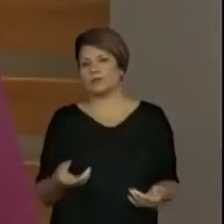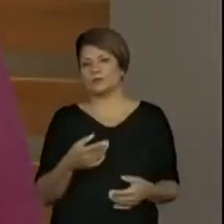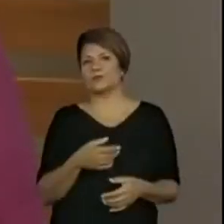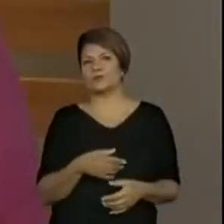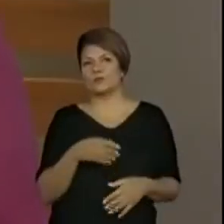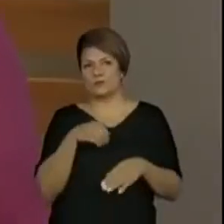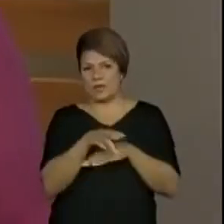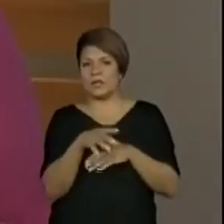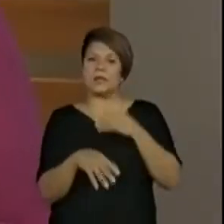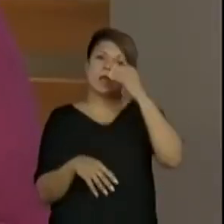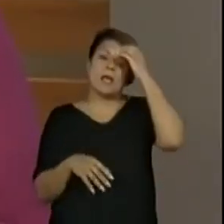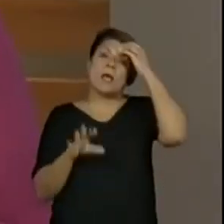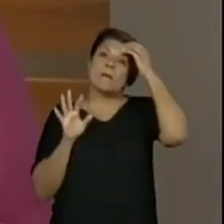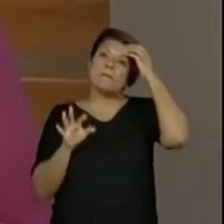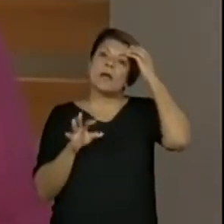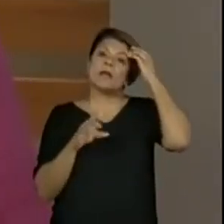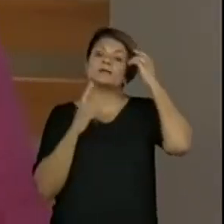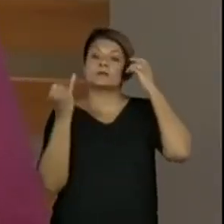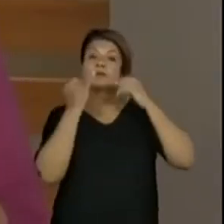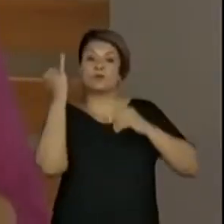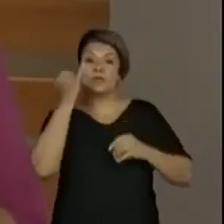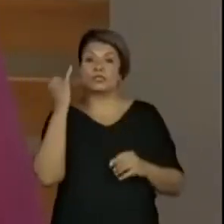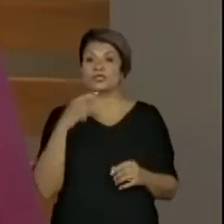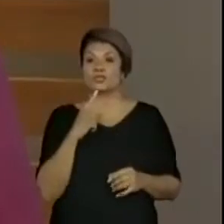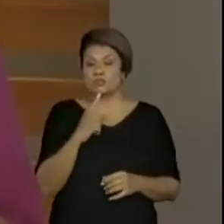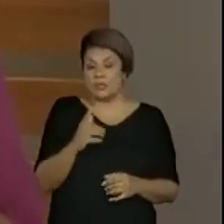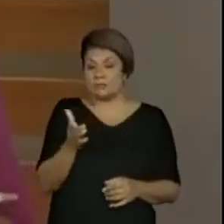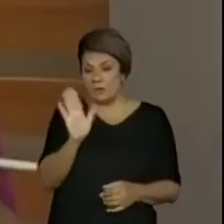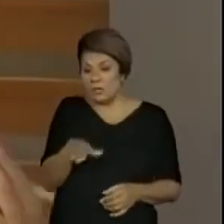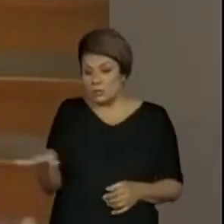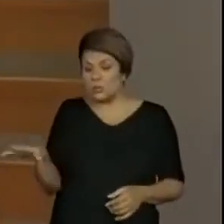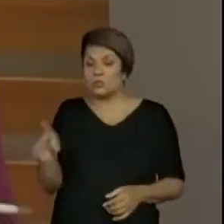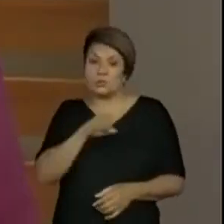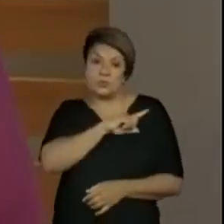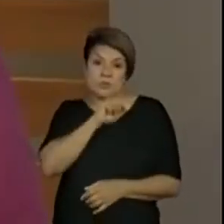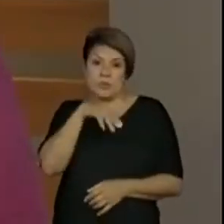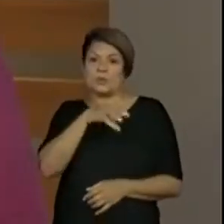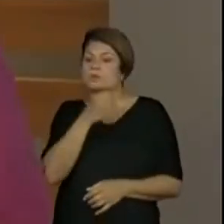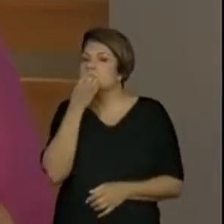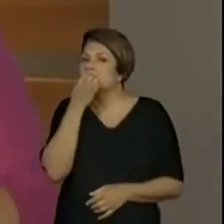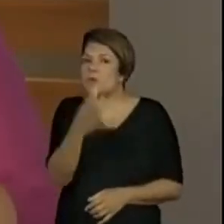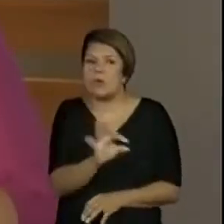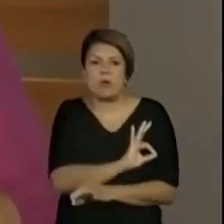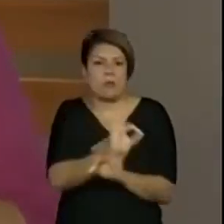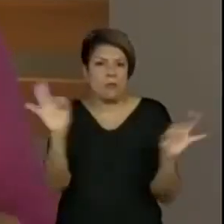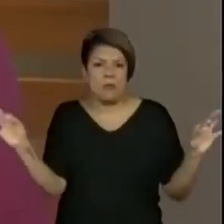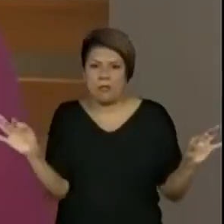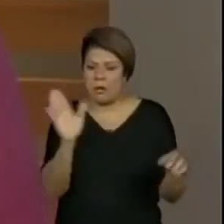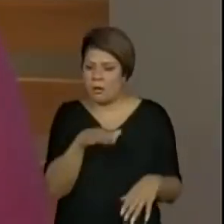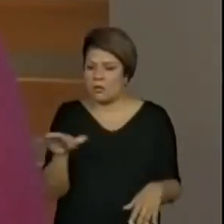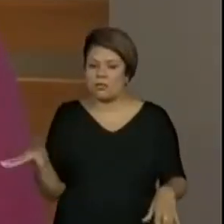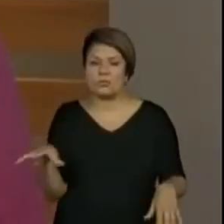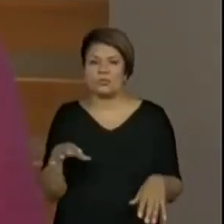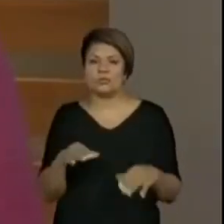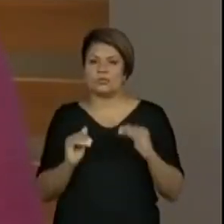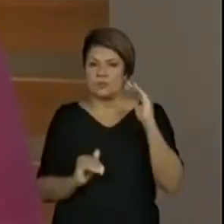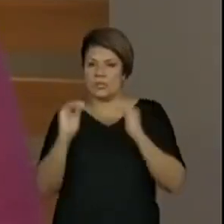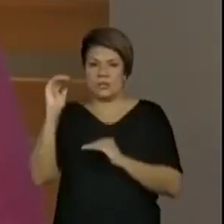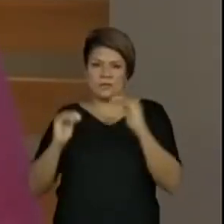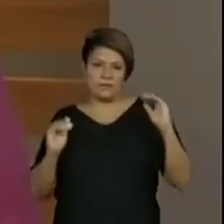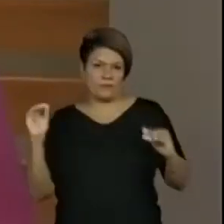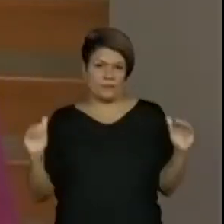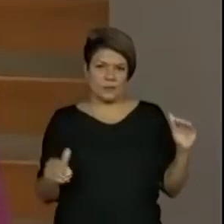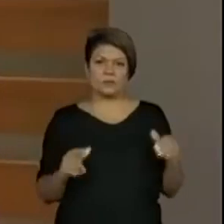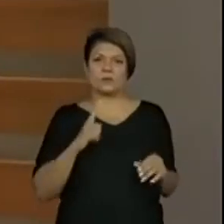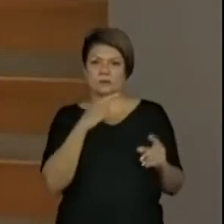mas é importante. Nós estamos com os alunos aí de primeiro ano, muitos, mas muito bons mesmo, sim, né? Nós temos alunos aí de todos os níveis e a gente tem que propor